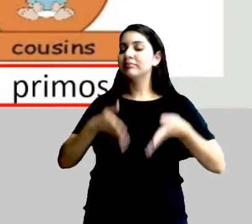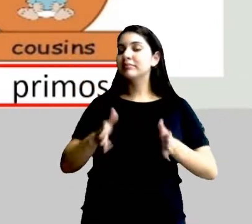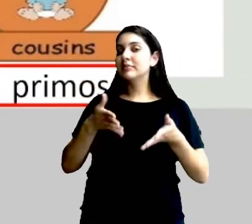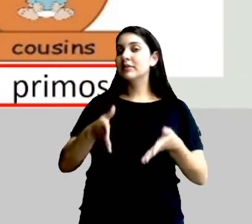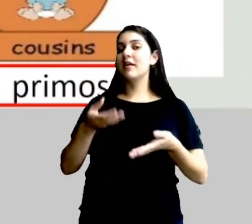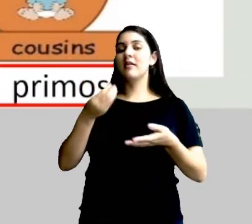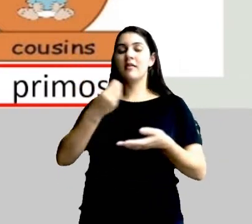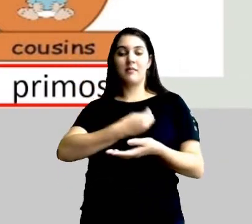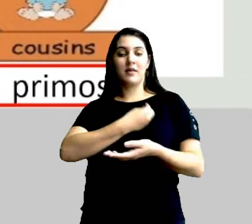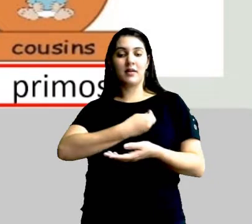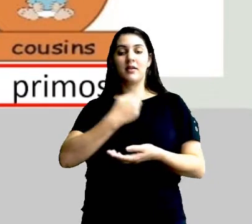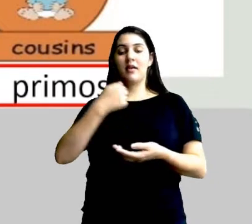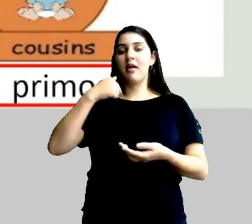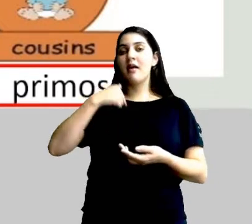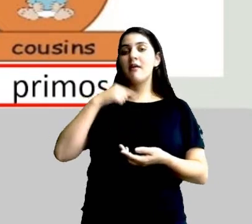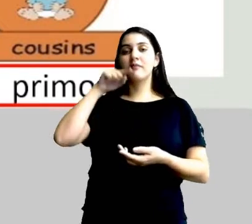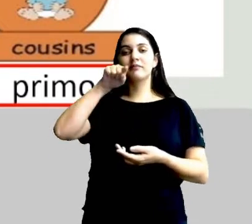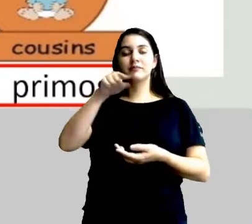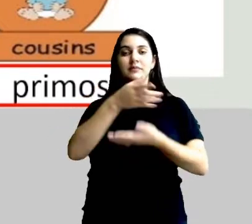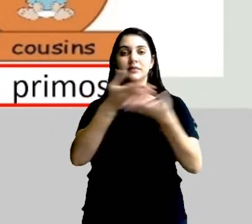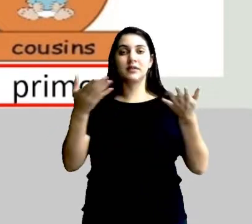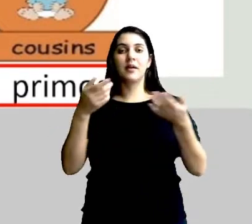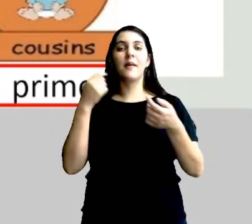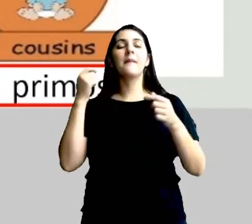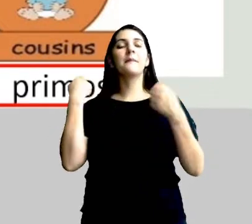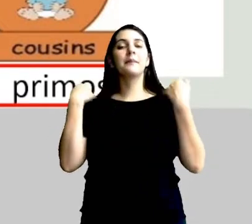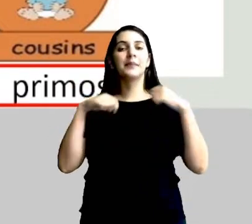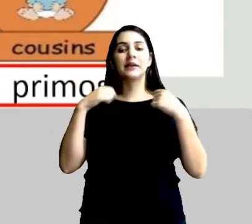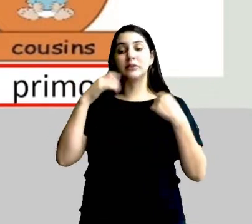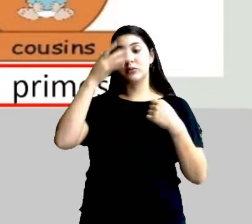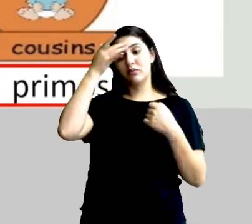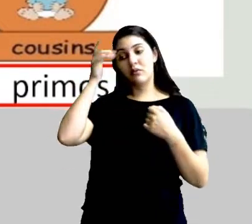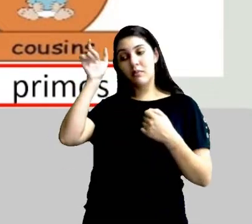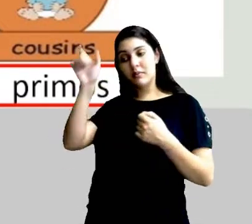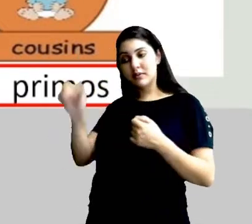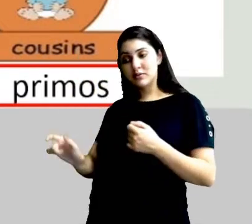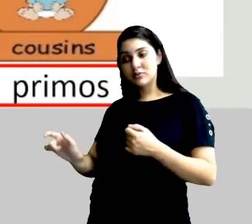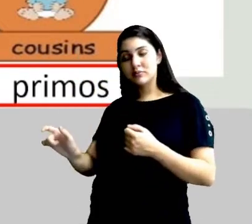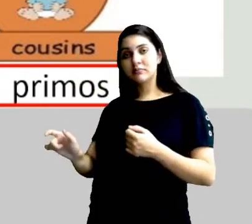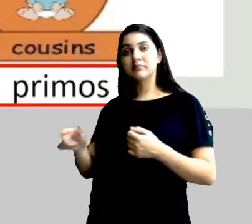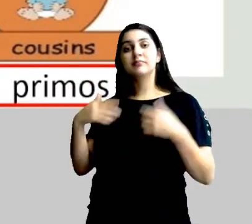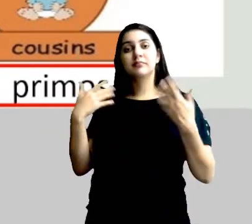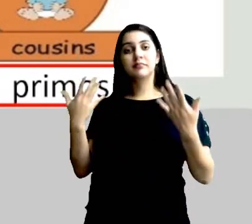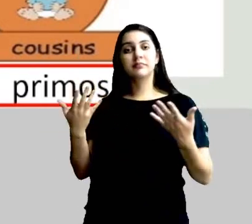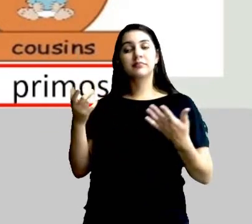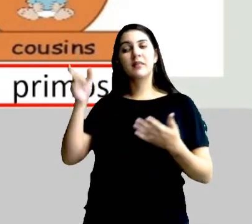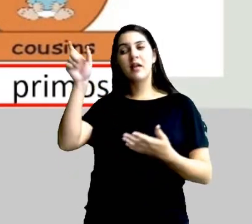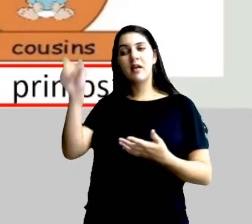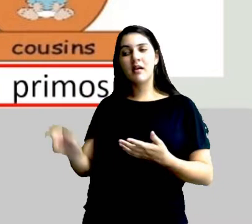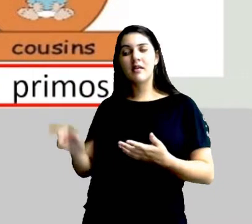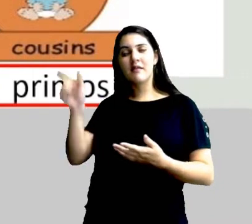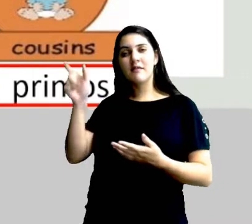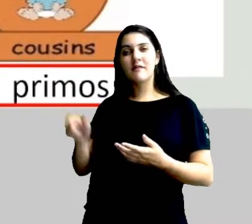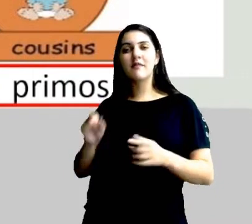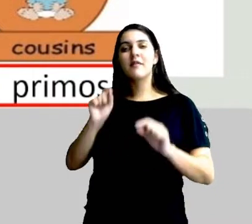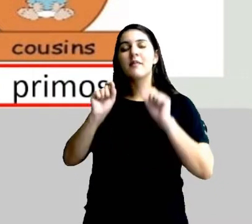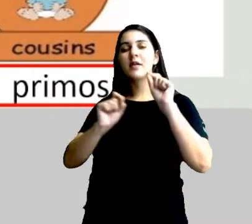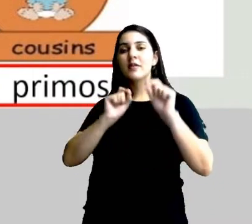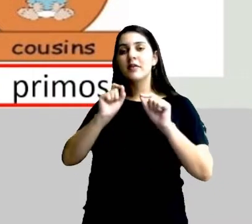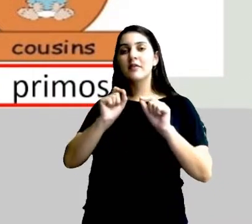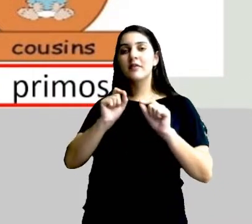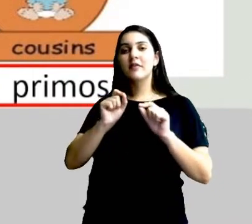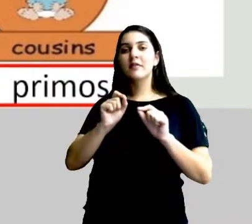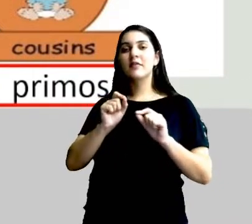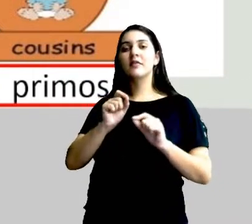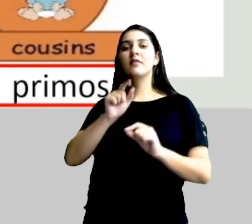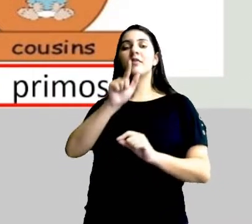aqui, para que você esteja aí assistindo. Precisou-se sempre de alguém. Então, a gente vai começar pelo aquele membro da família que a gente